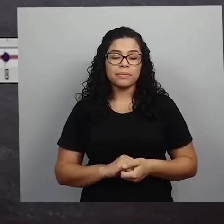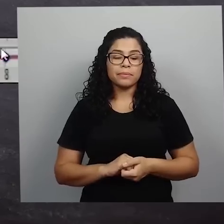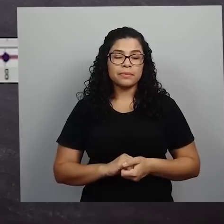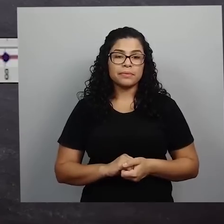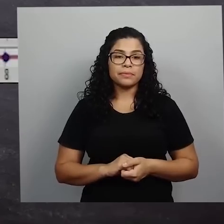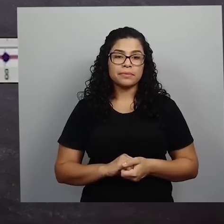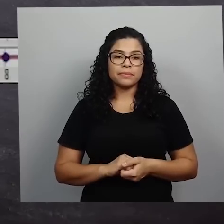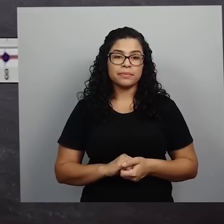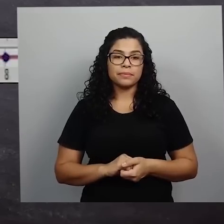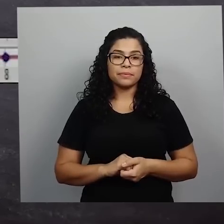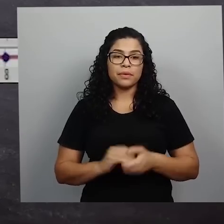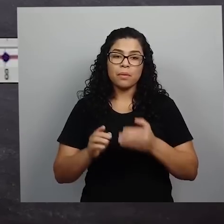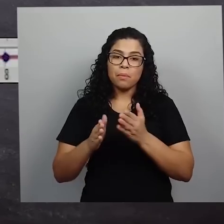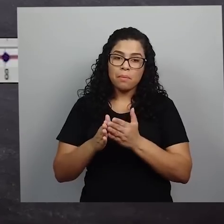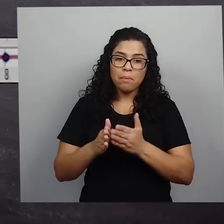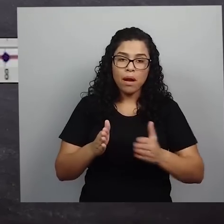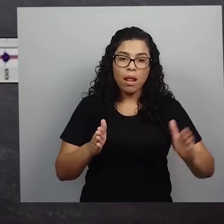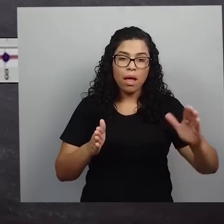zero.